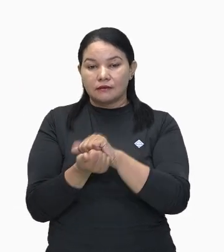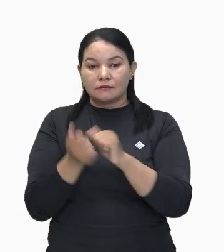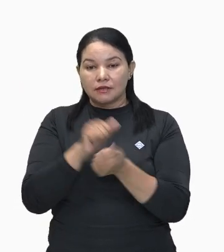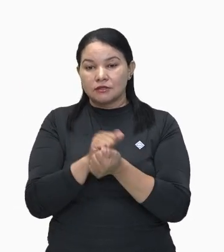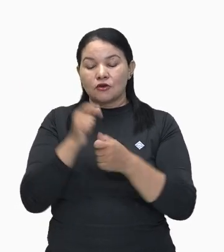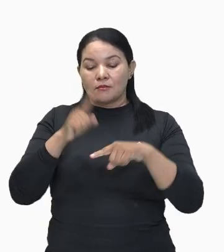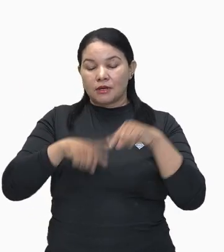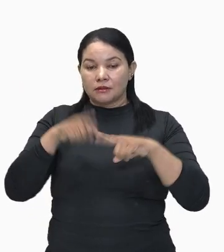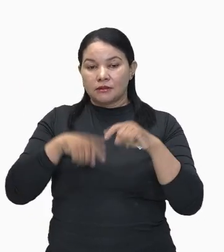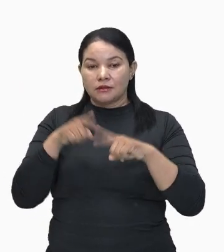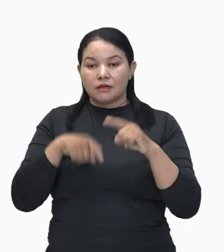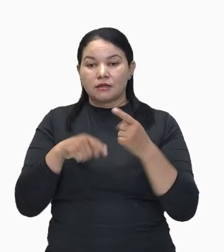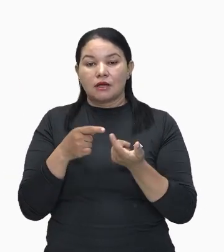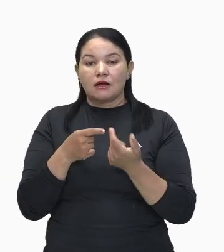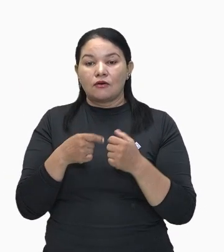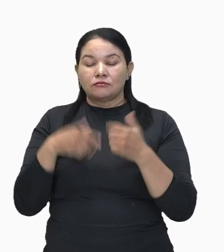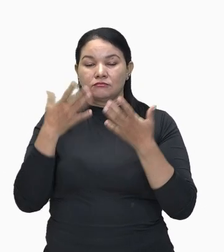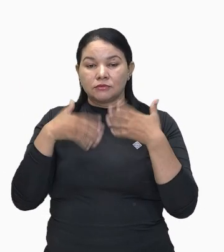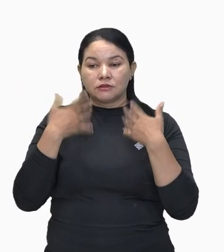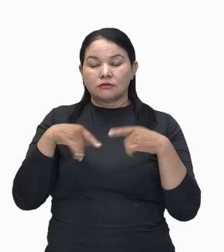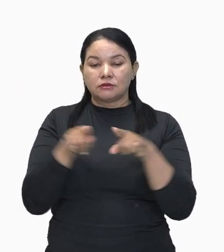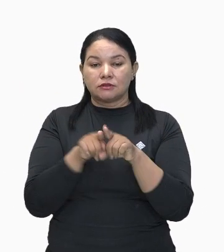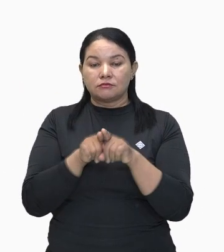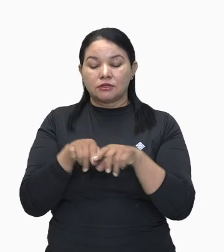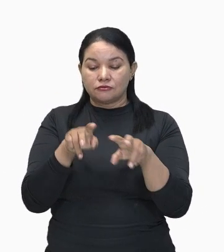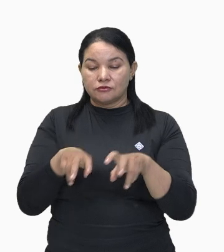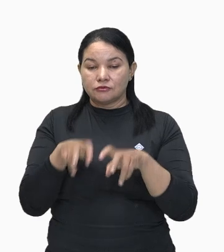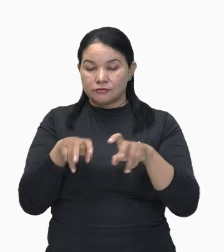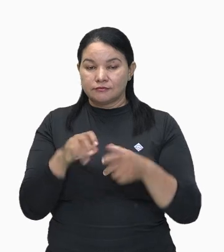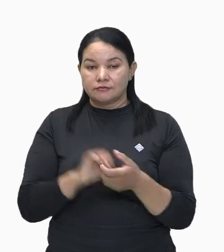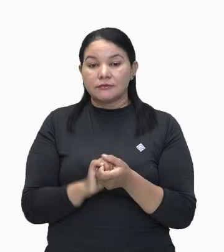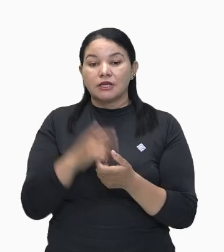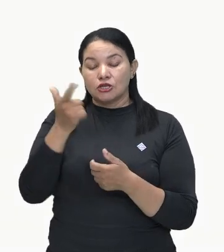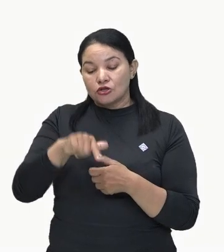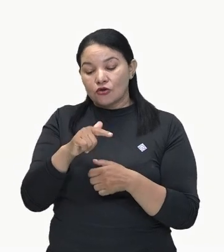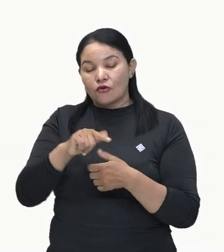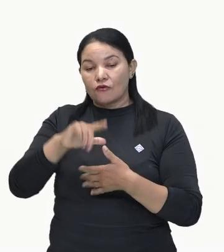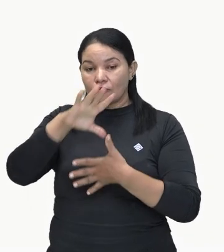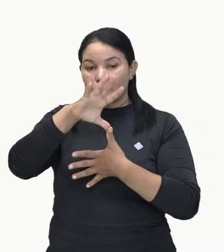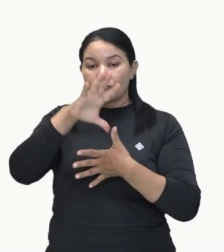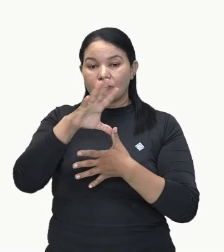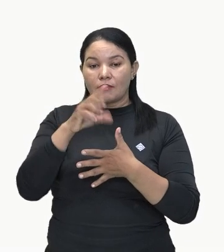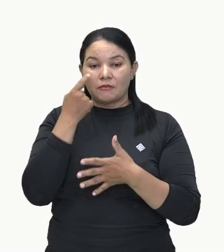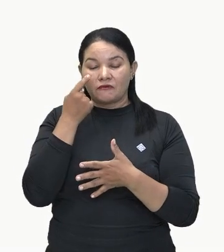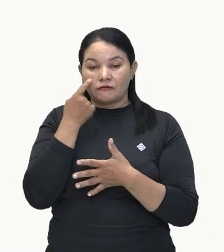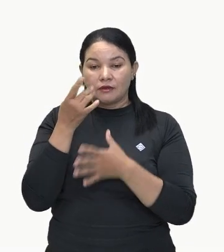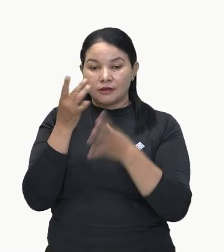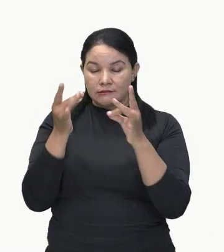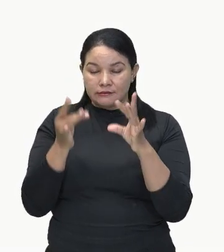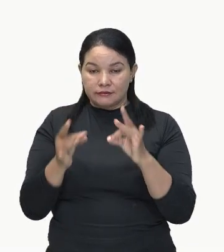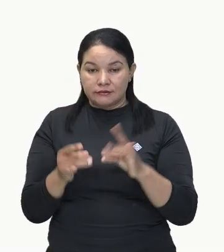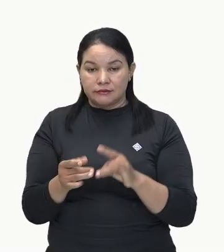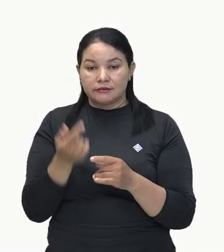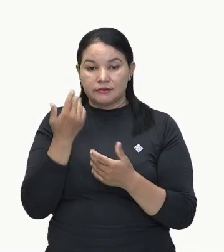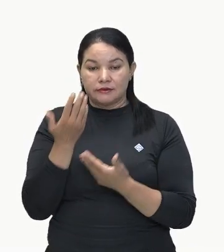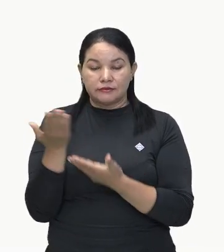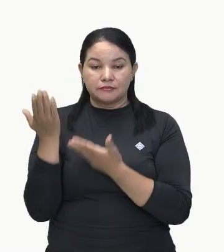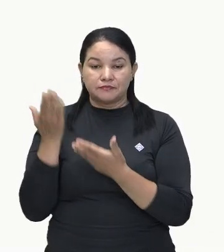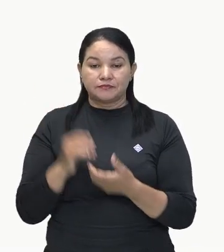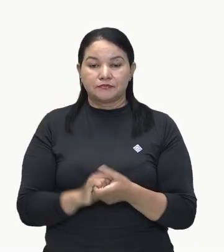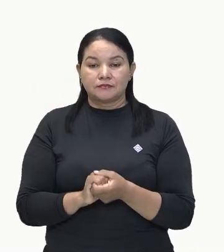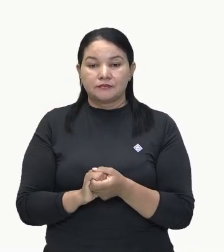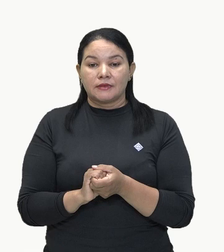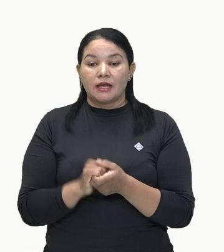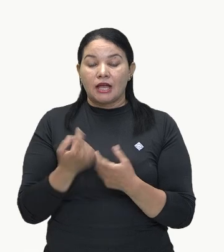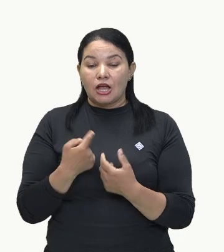produtos agropecuários. E a gente vai para o mapa novamente identificar essas regiões. Então, aqui, onde estão as setinhas